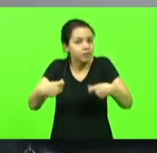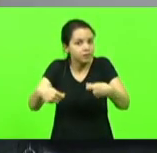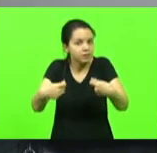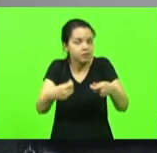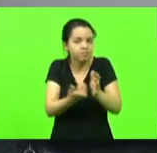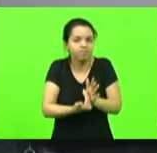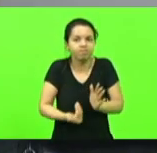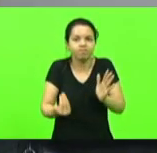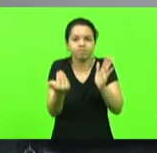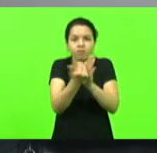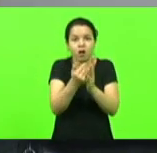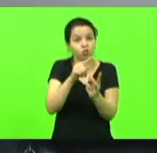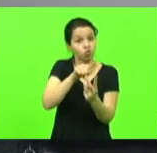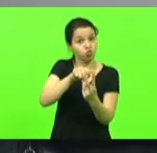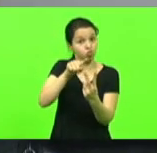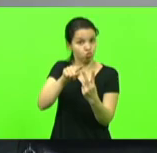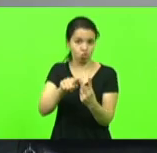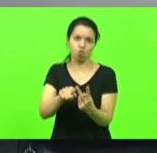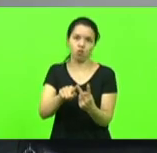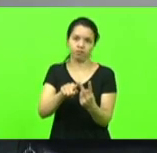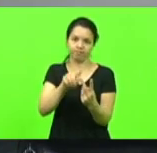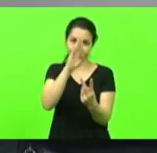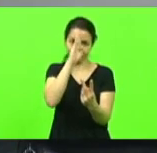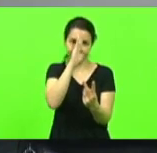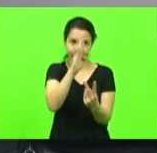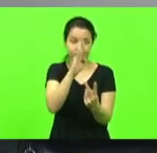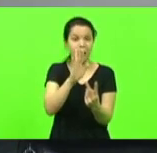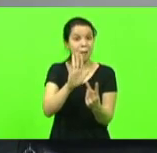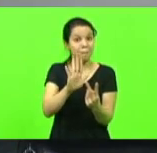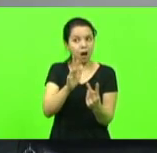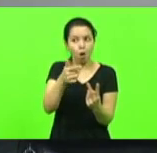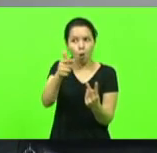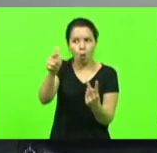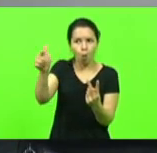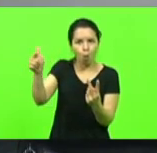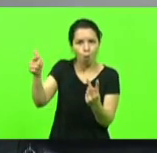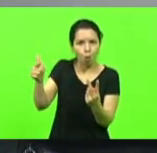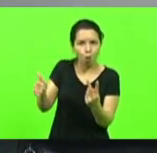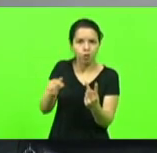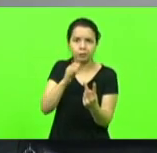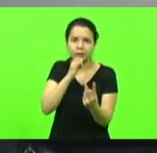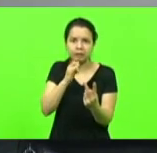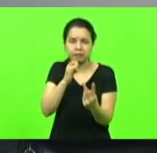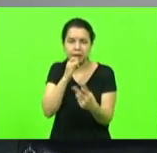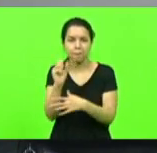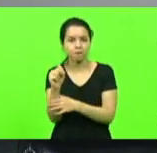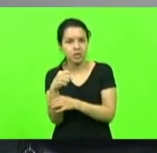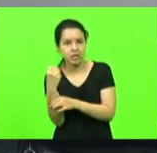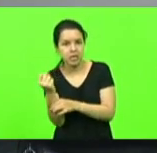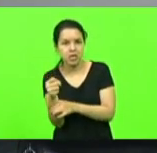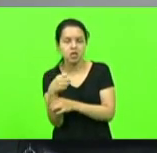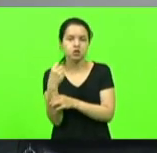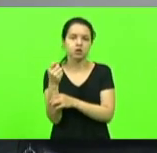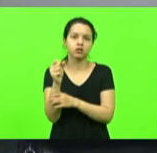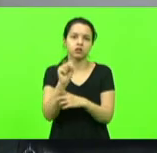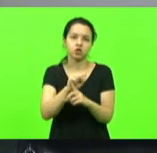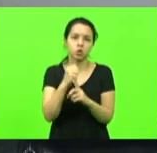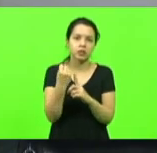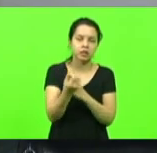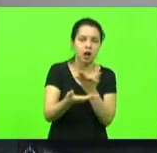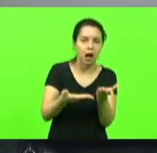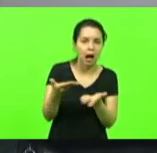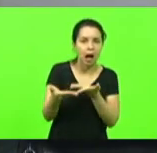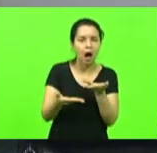significa que outras especialidades, como físico, como assistência social, como pedagogas,